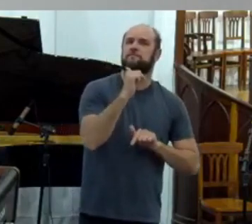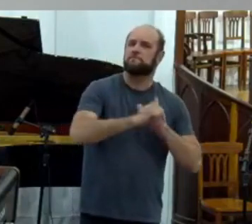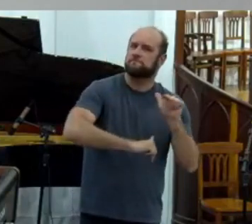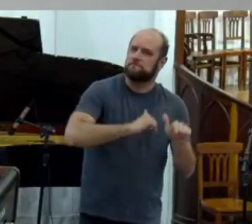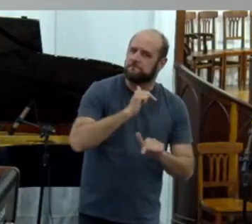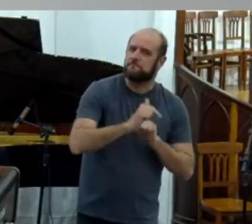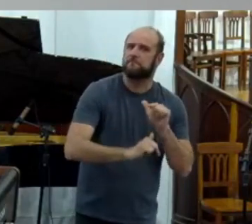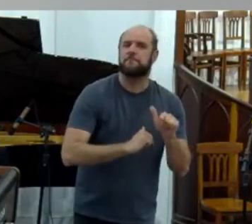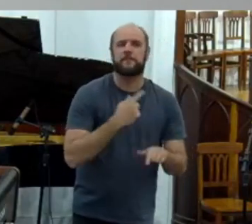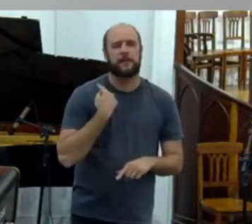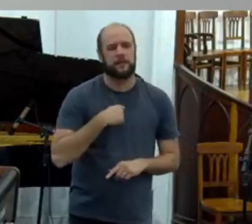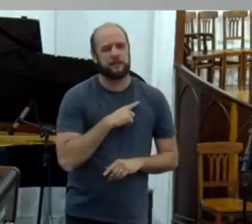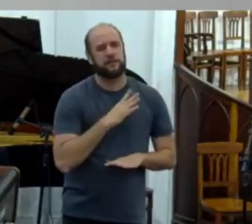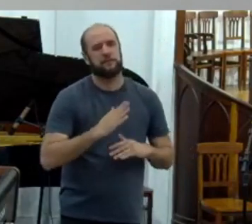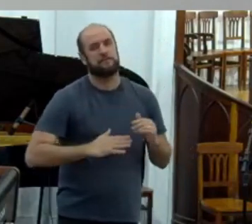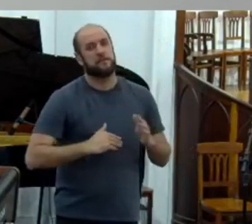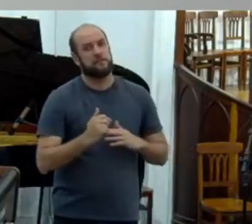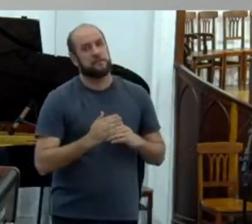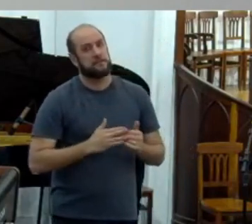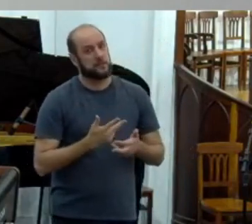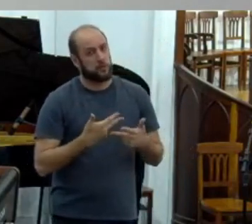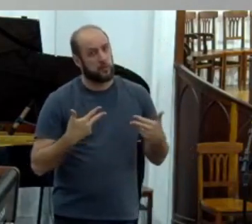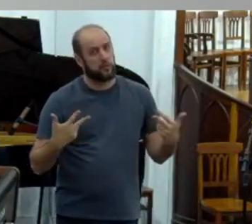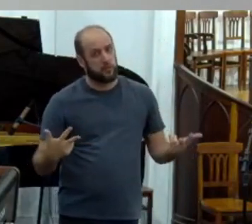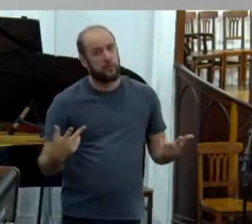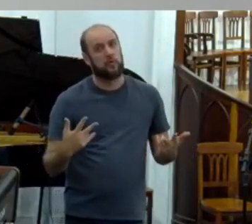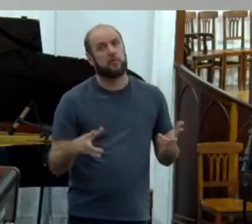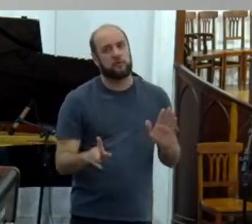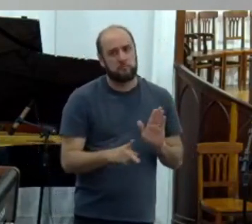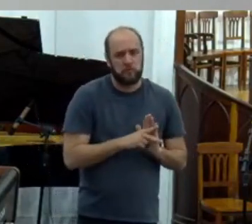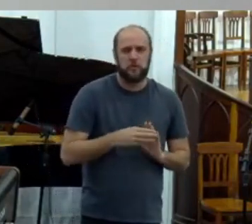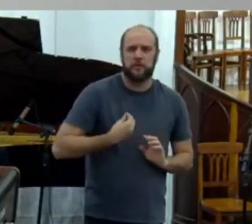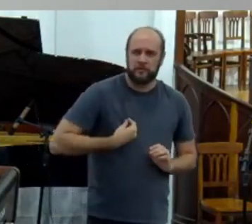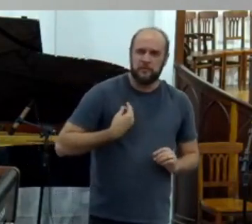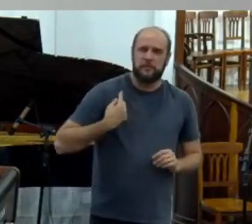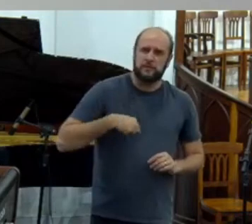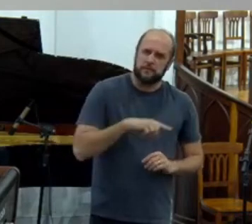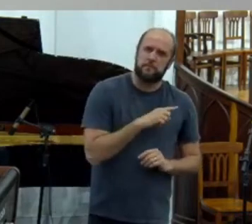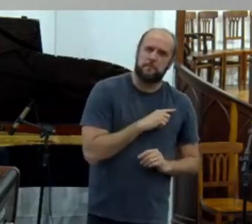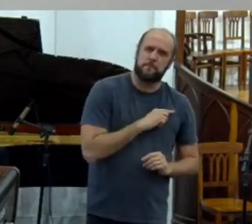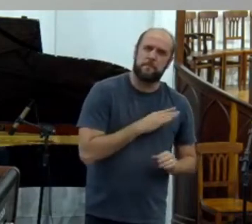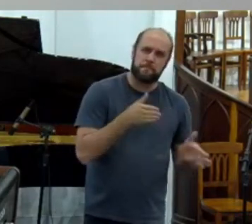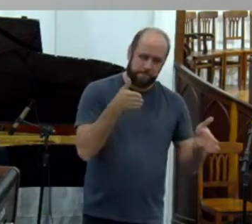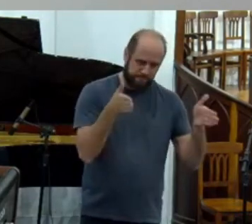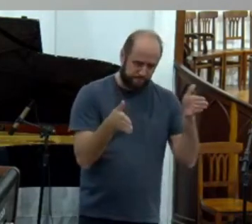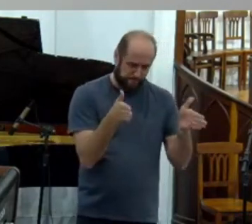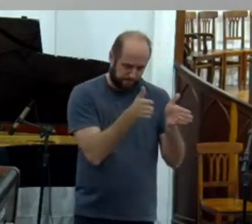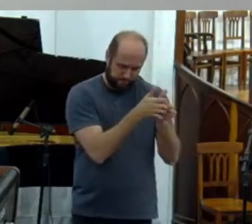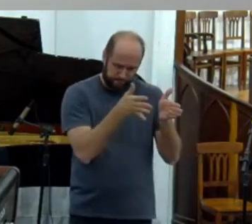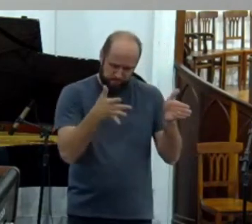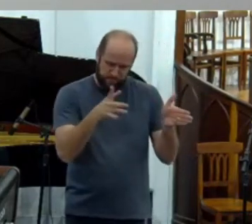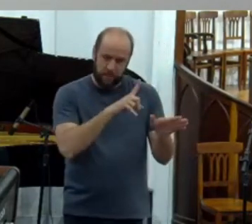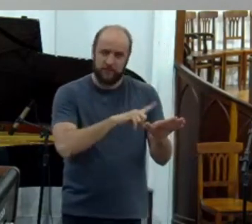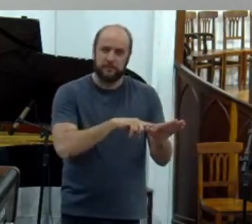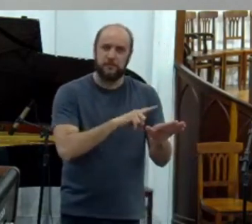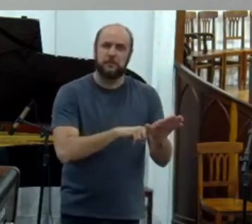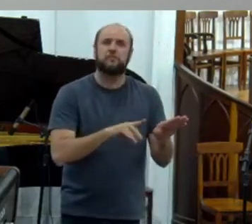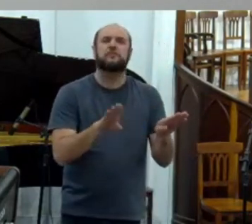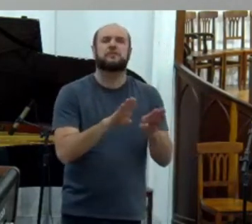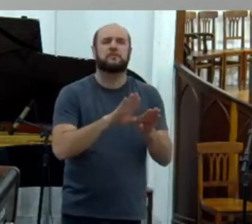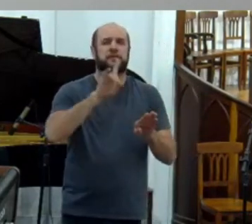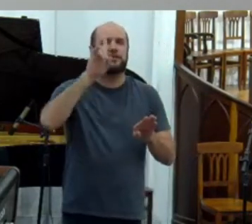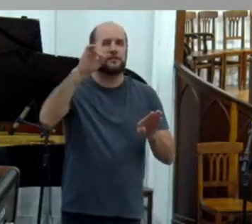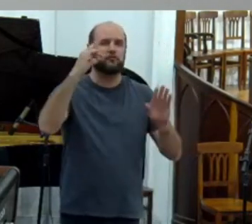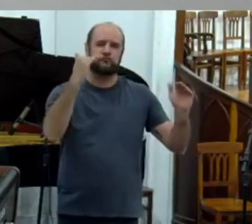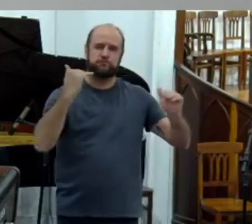que desempenhamos ou as atividades que são próprias de nossa vida dentro do tempo estão debaixo também da soberania